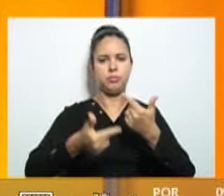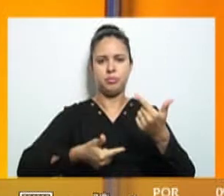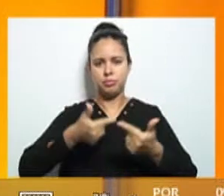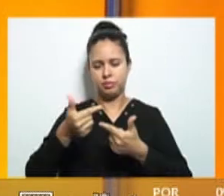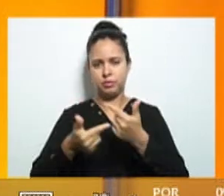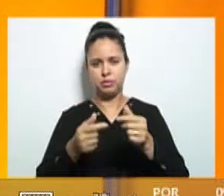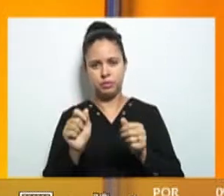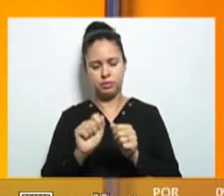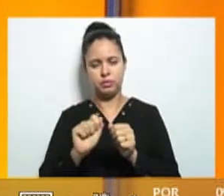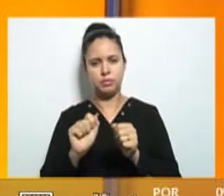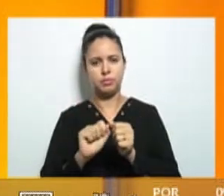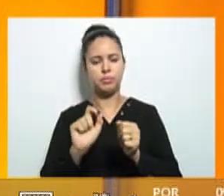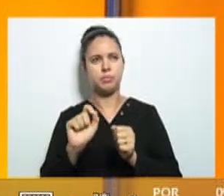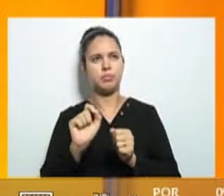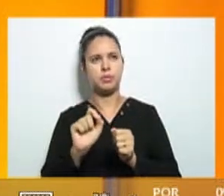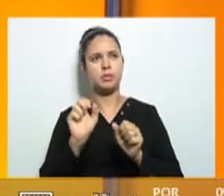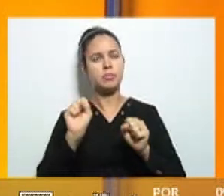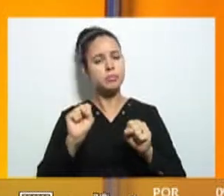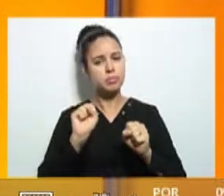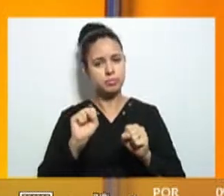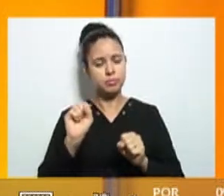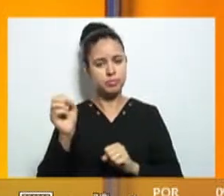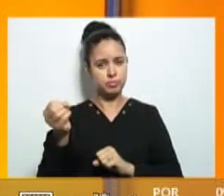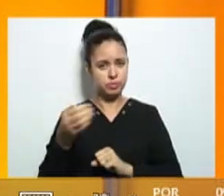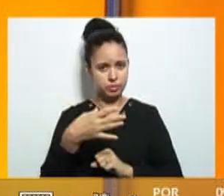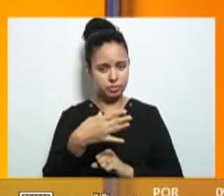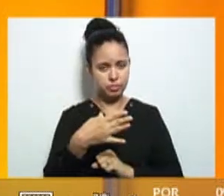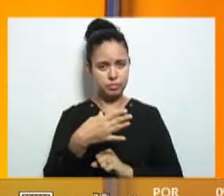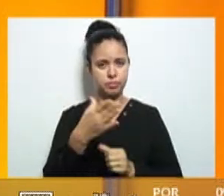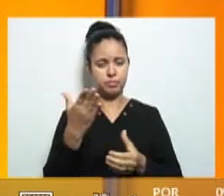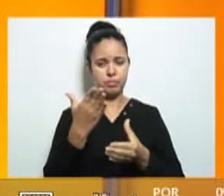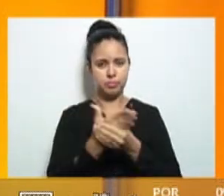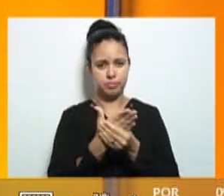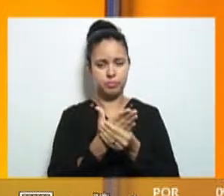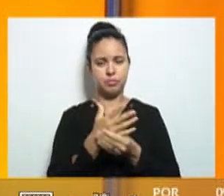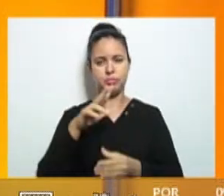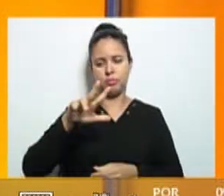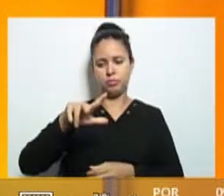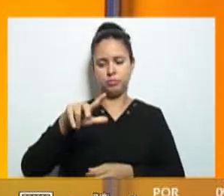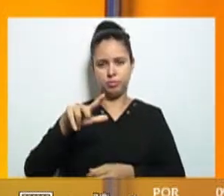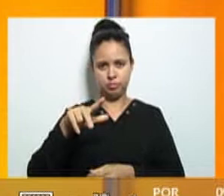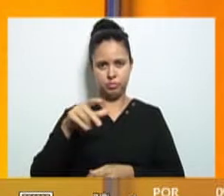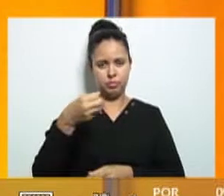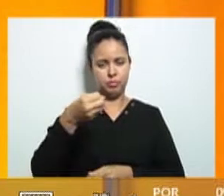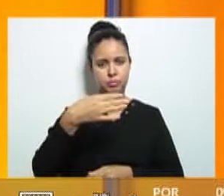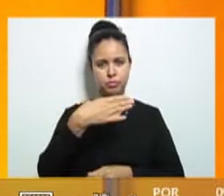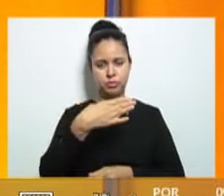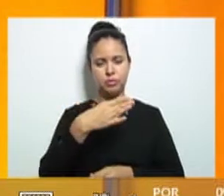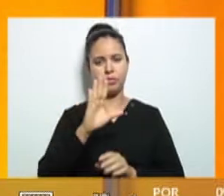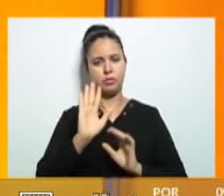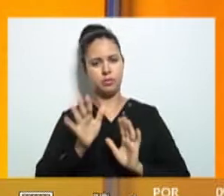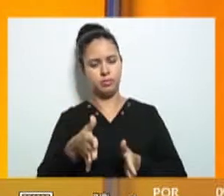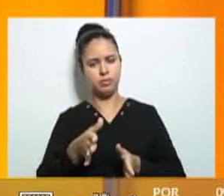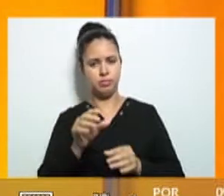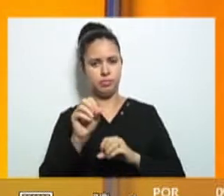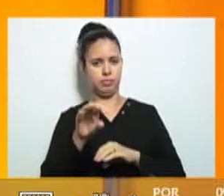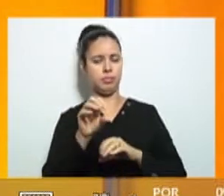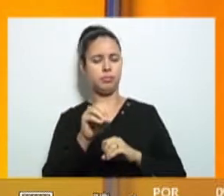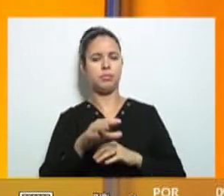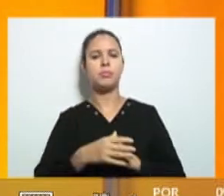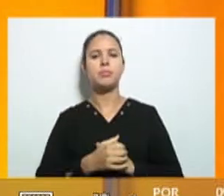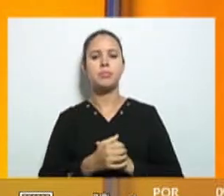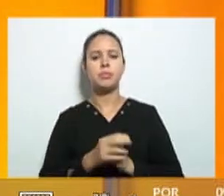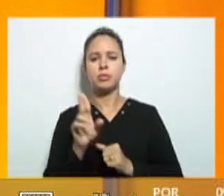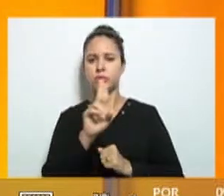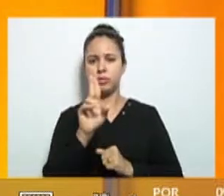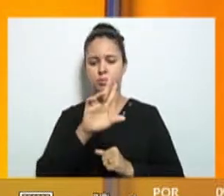vou fazer aqui, ó? Aqui eu posso criar uma pasta e renomear. Criar botão direito, novo, a gente já fez esse procedimento, tá?